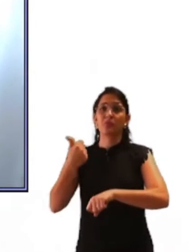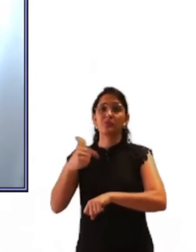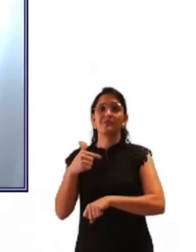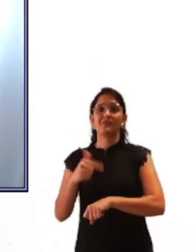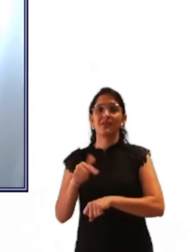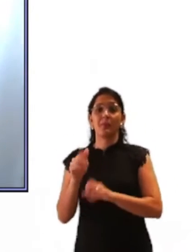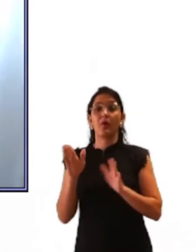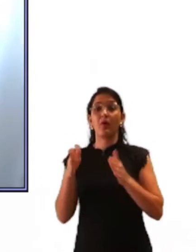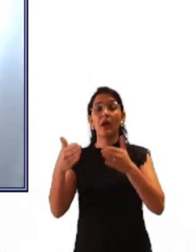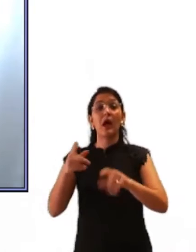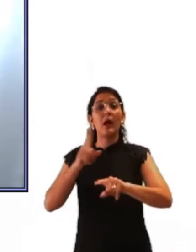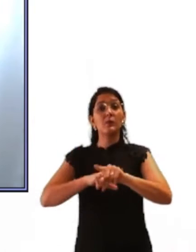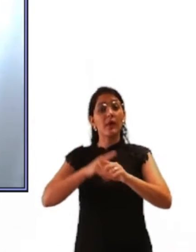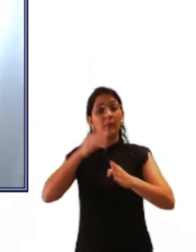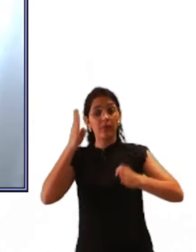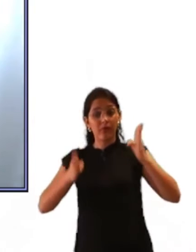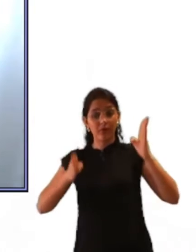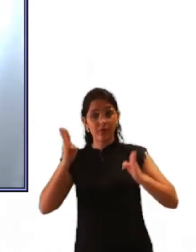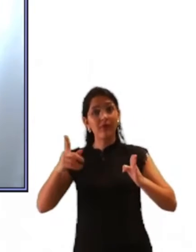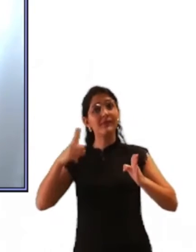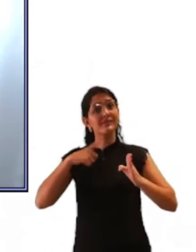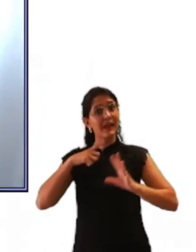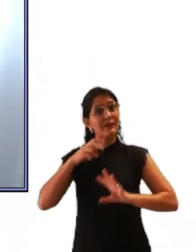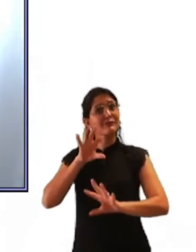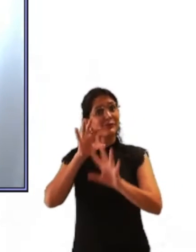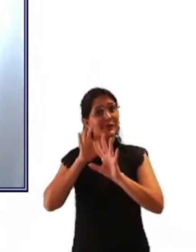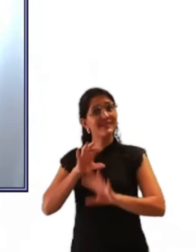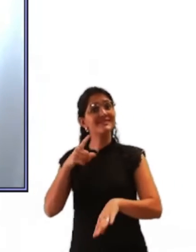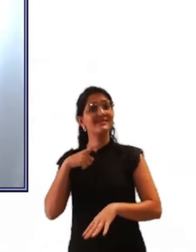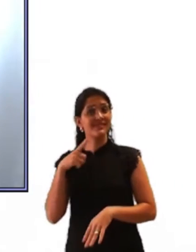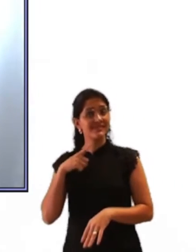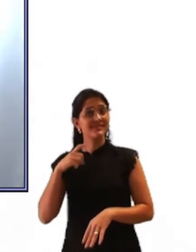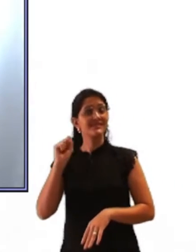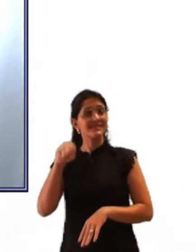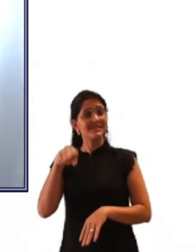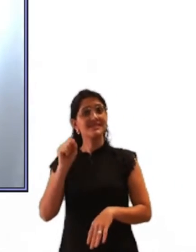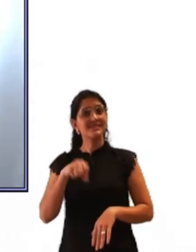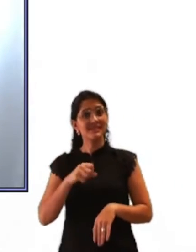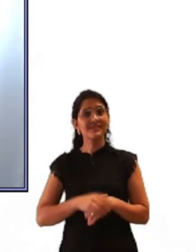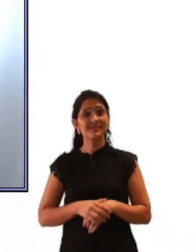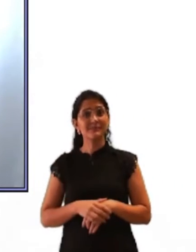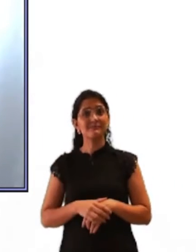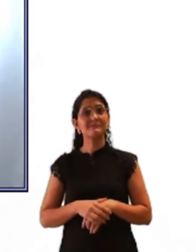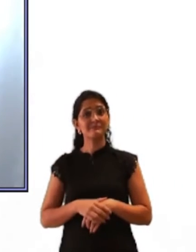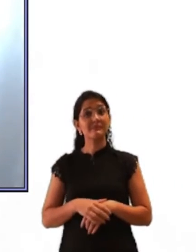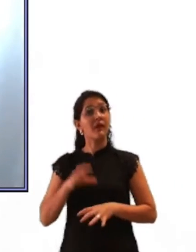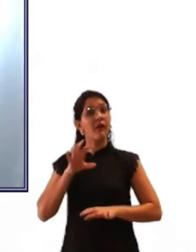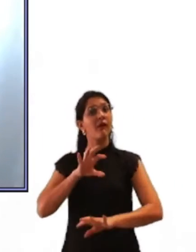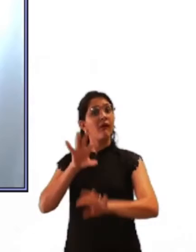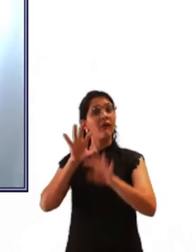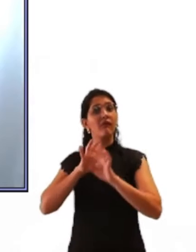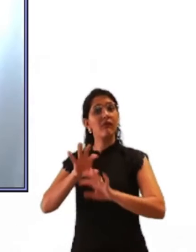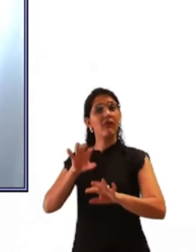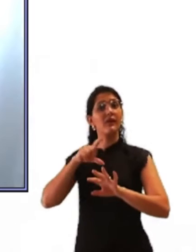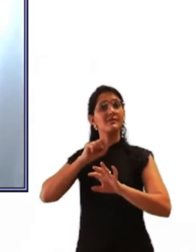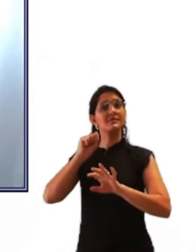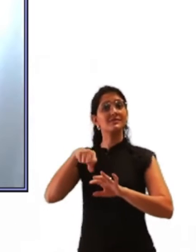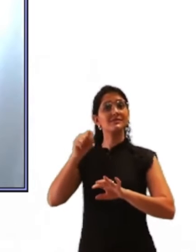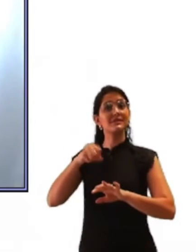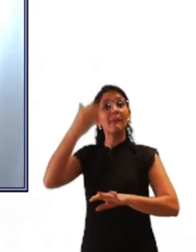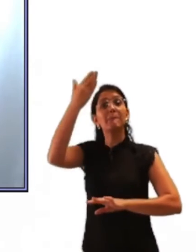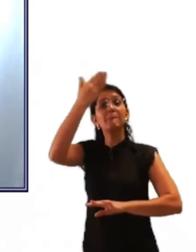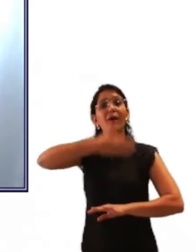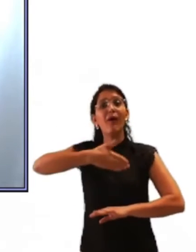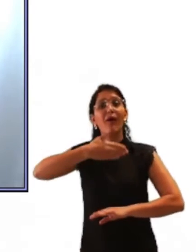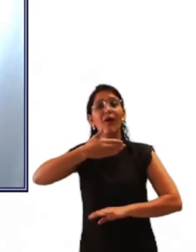O decurso do tempo, ele influencia, né? E, consequentemente, se influencia na produção de um meio de